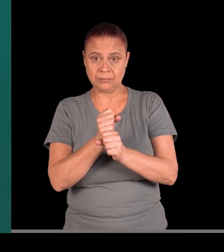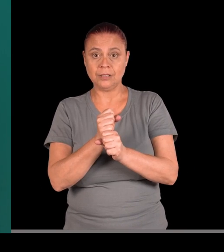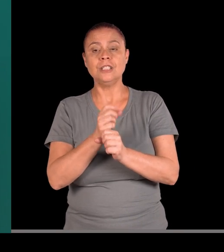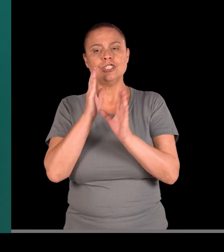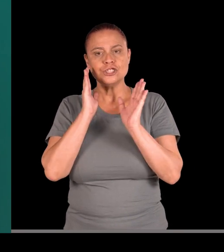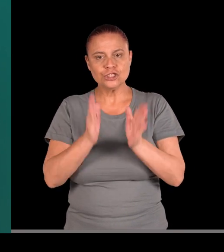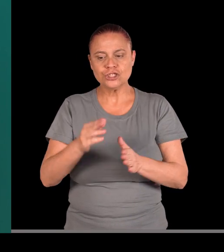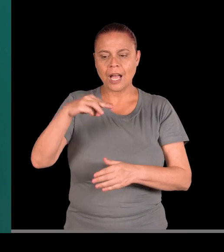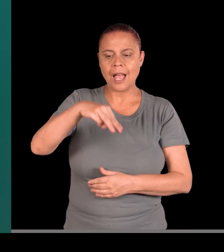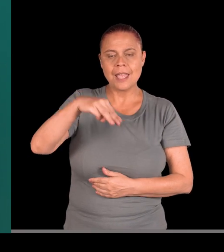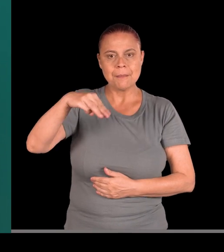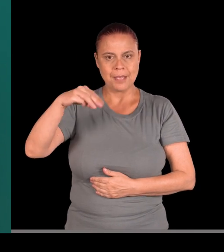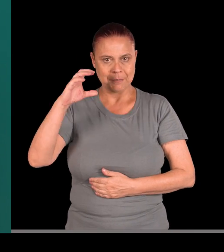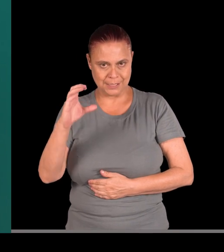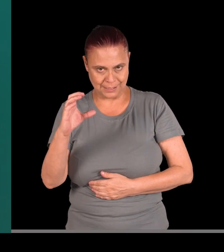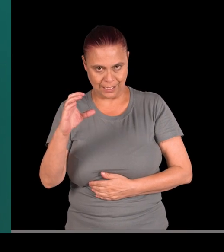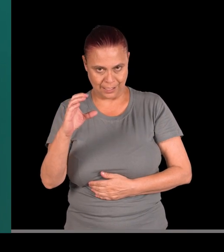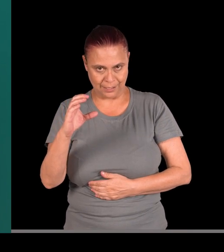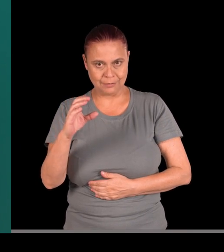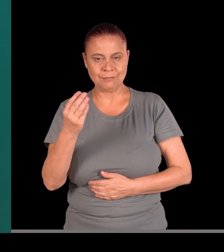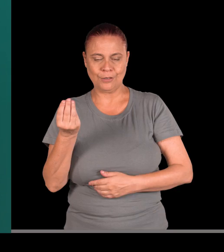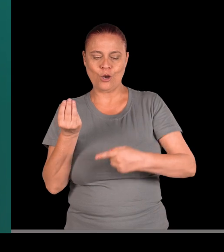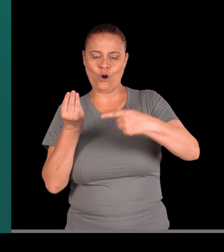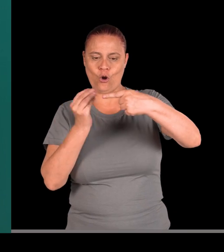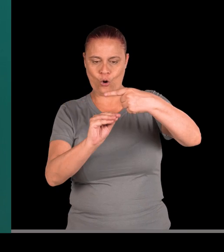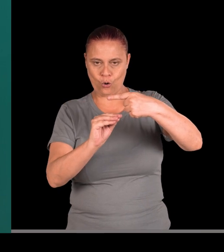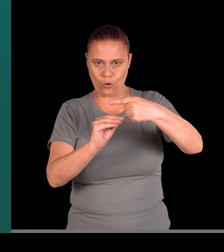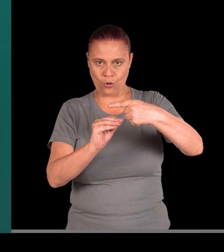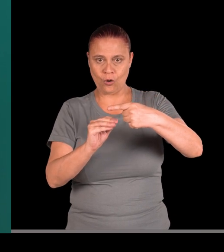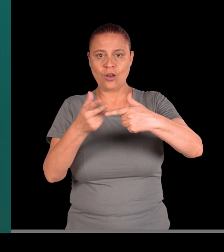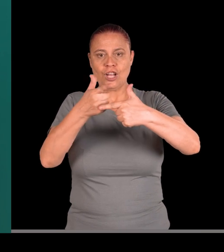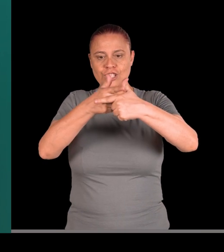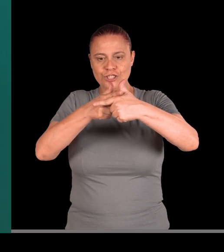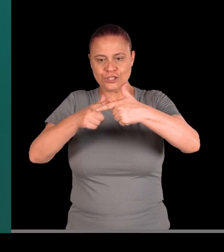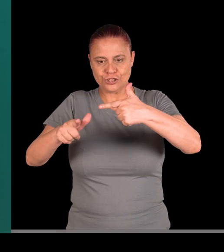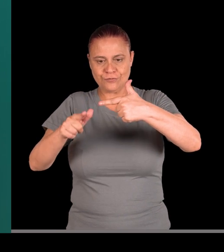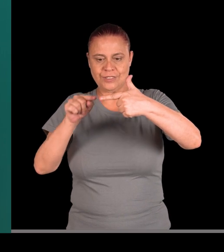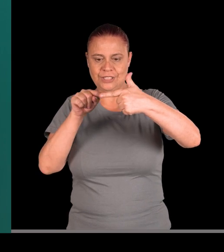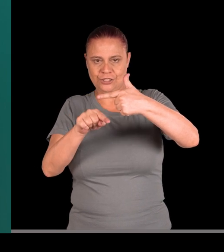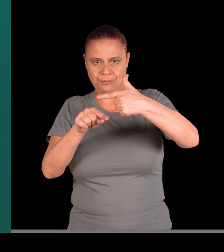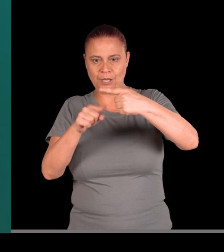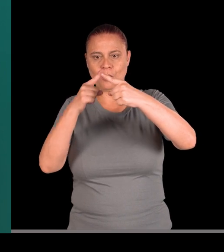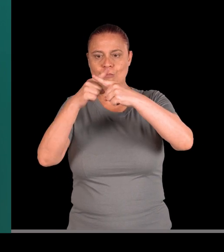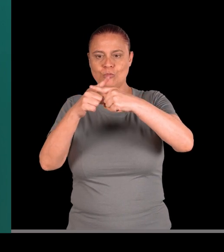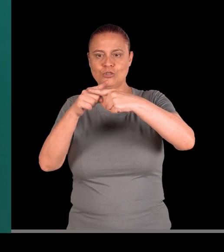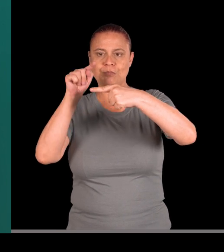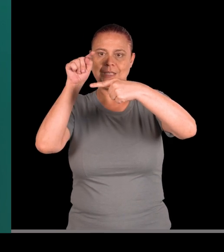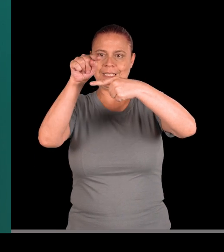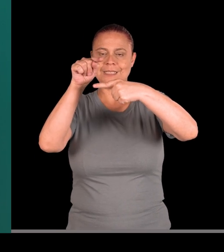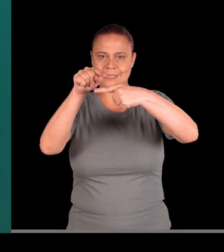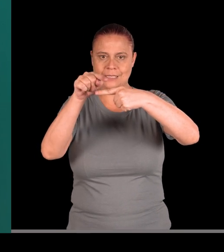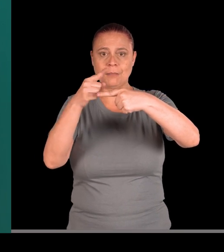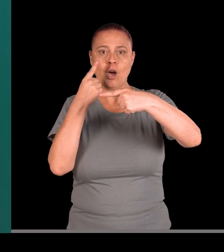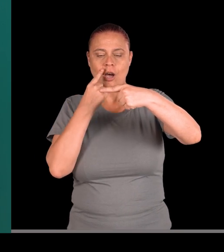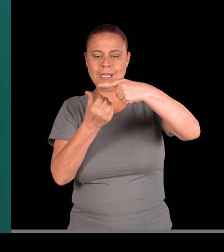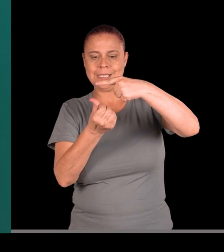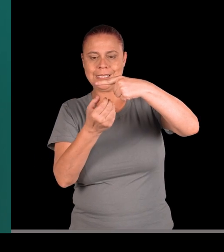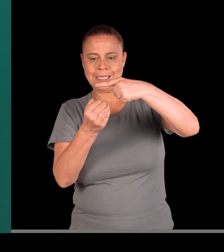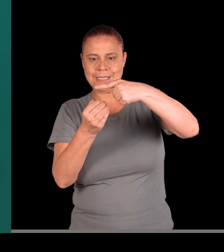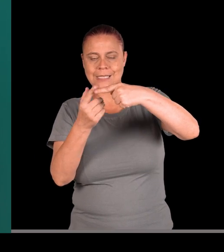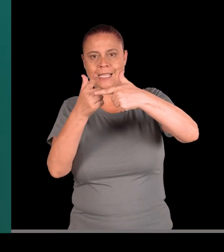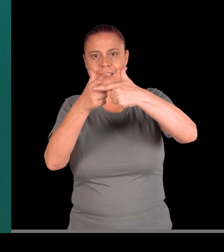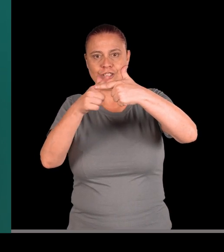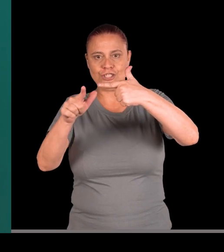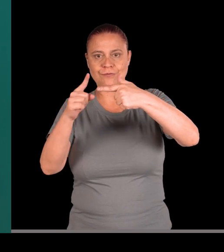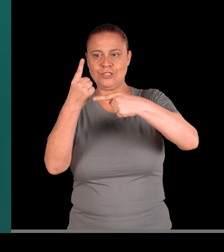equivalentes, encontramos o MMC, colocamos aqui, divido pelo de baixo e o resultado multiplico pelo de cima.